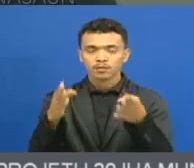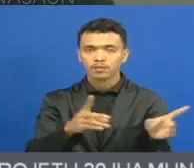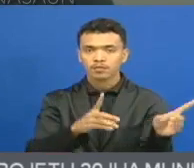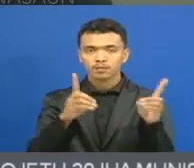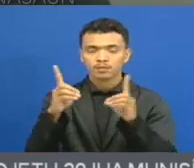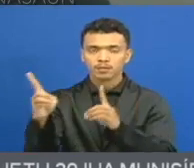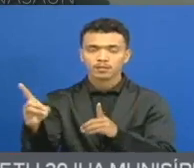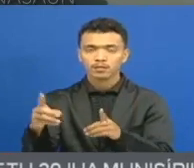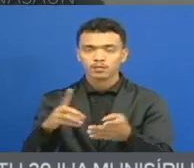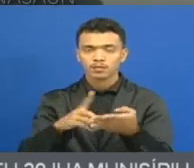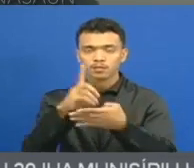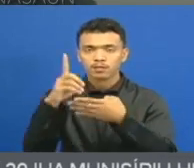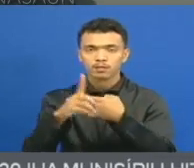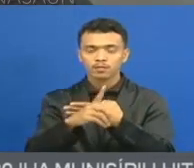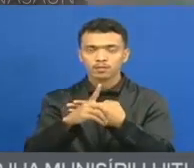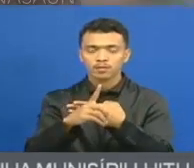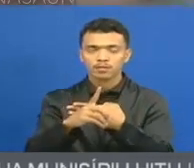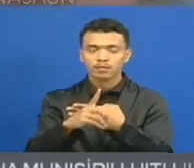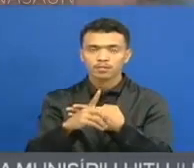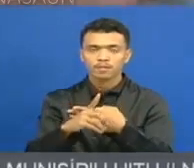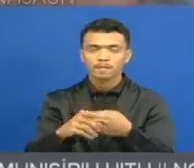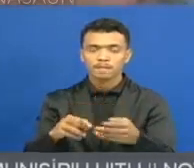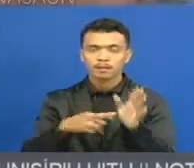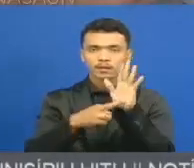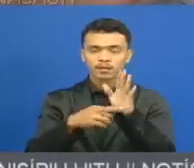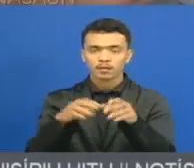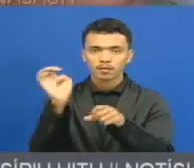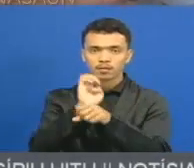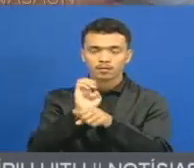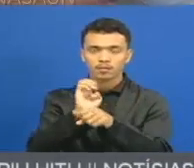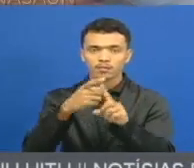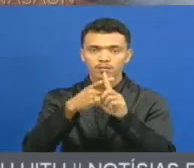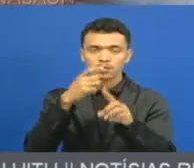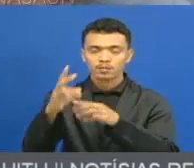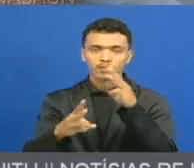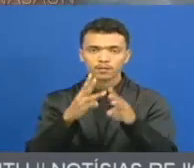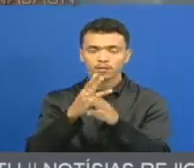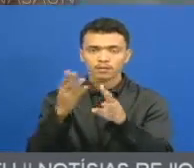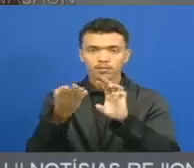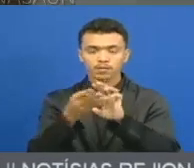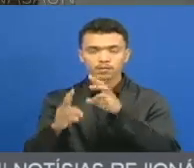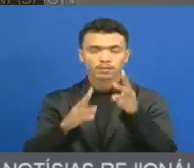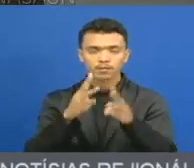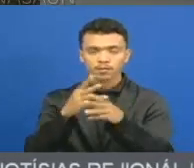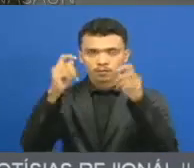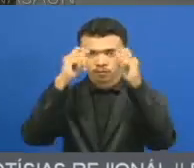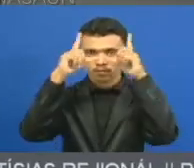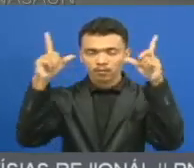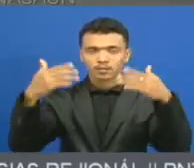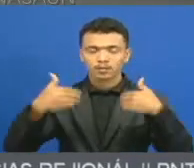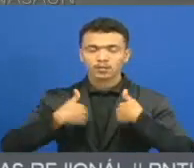implementação metas, desenvolvimento sustentável, com relatório econômico do Banco Mundial a tudo catac. Timor-Leste e